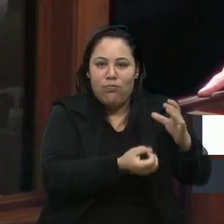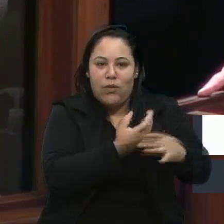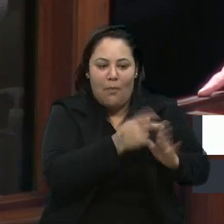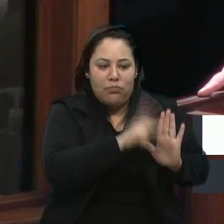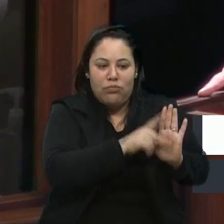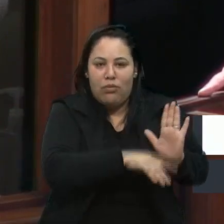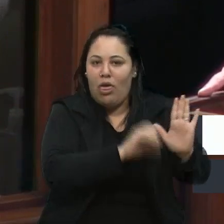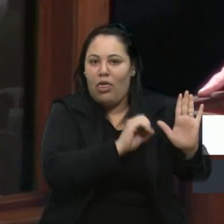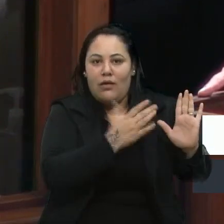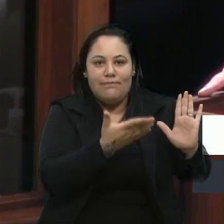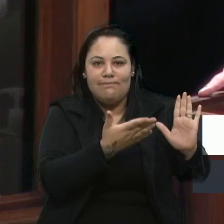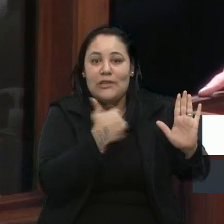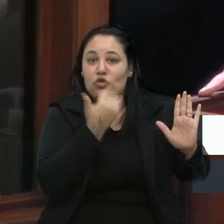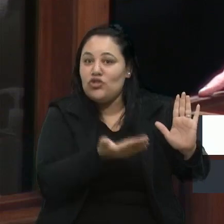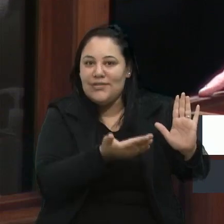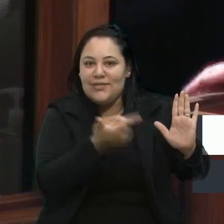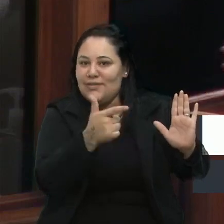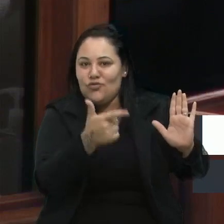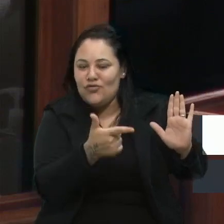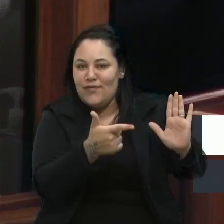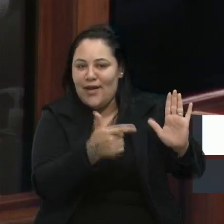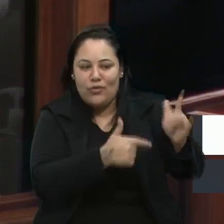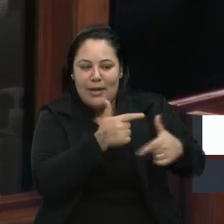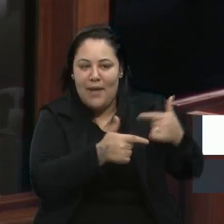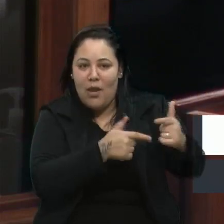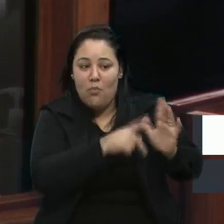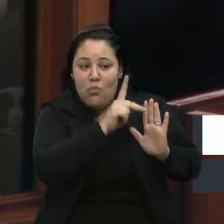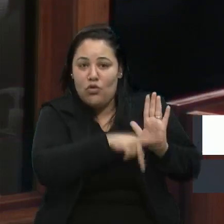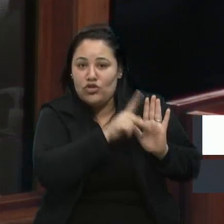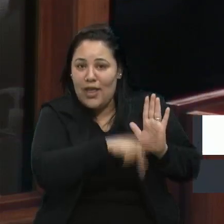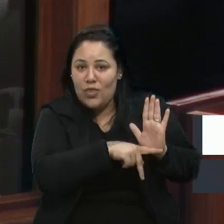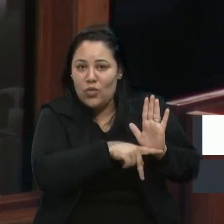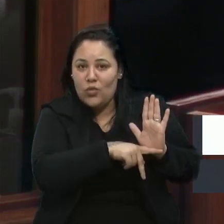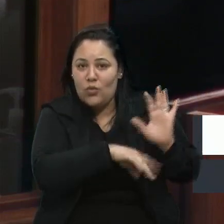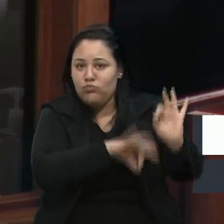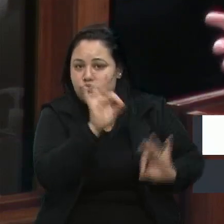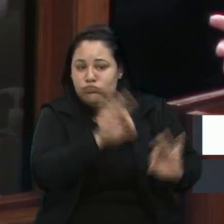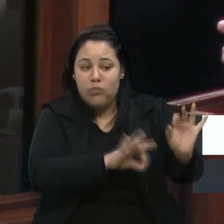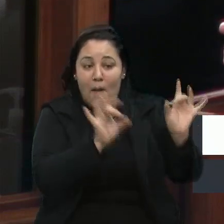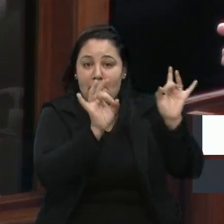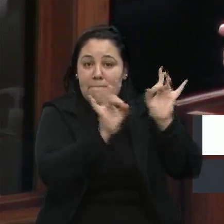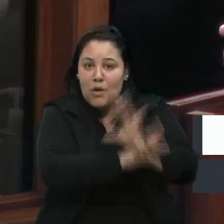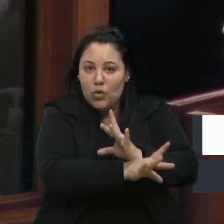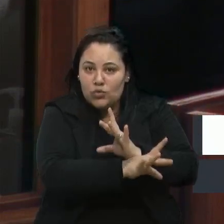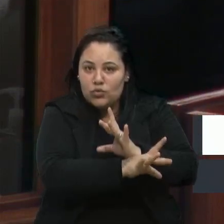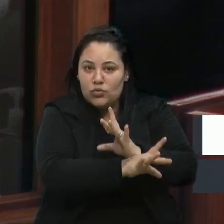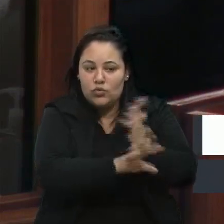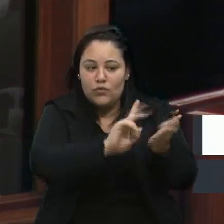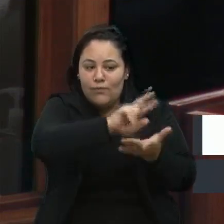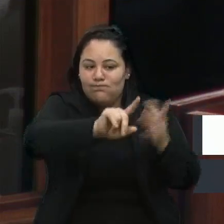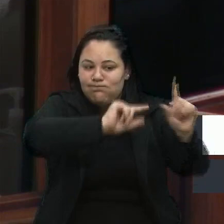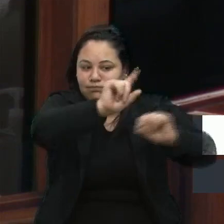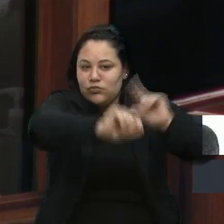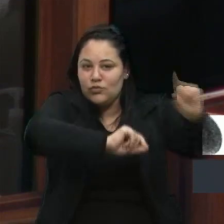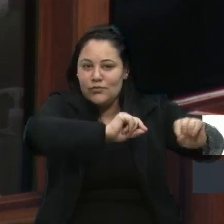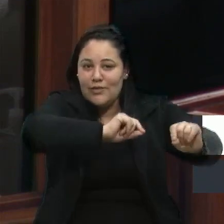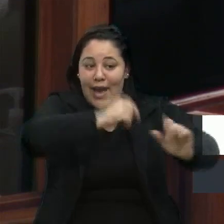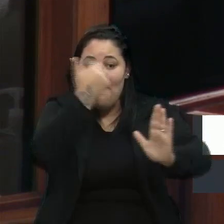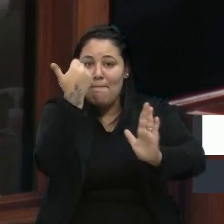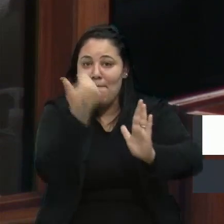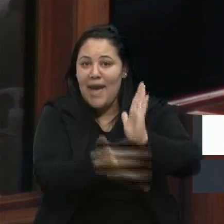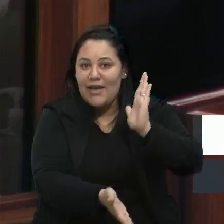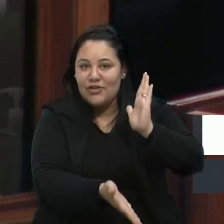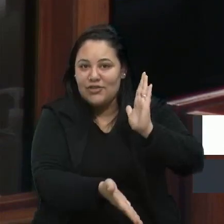projetos, um banco de projetos vasto em Caxias do Sul, com muitas opções, a gente perde de trazer